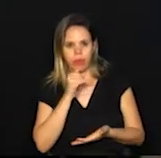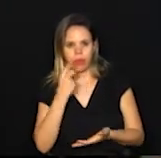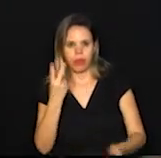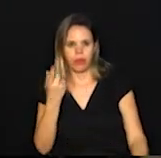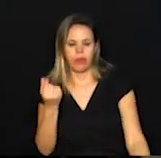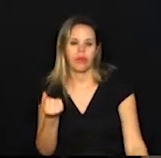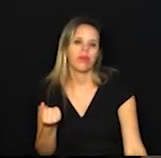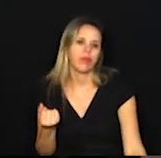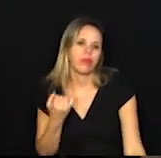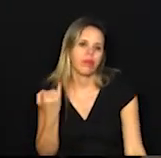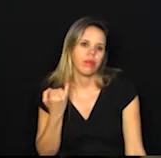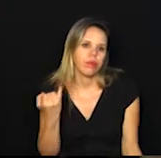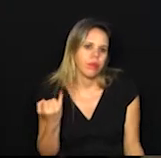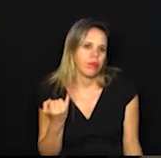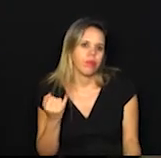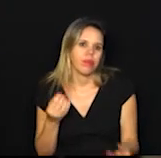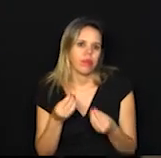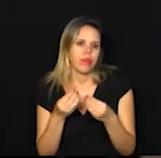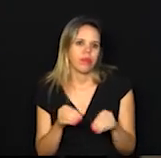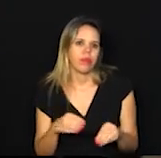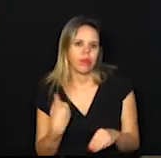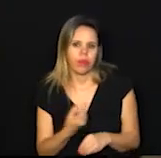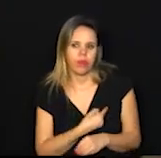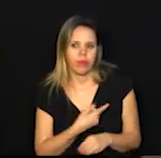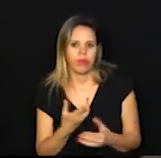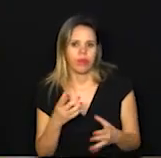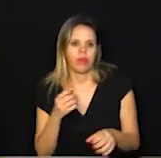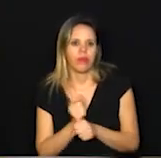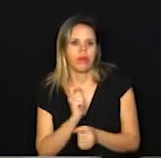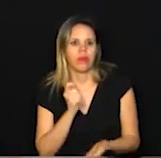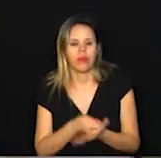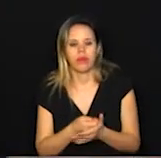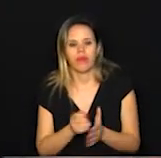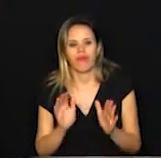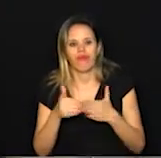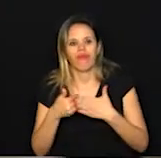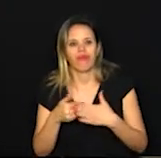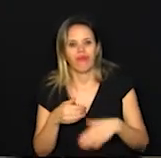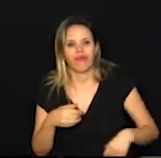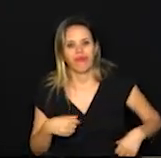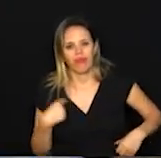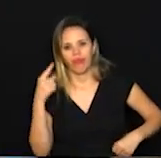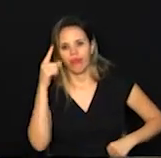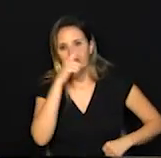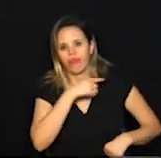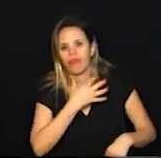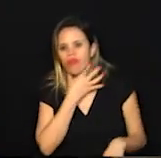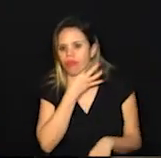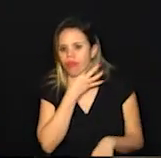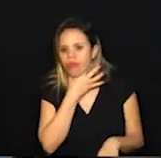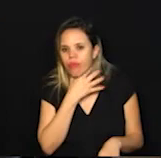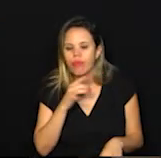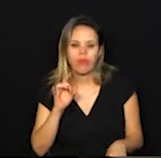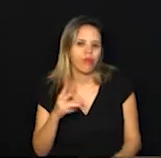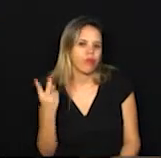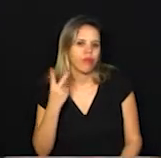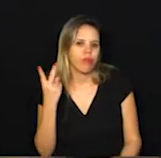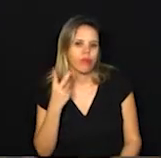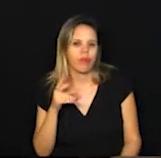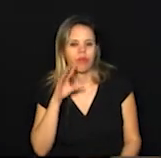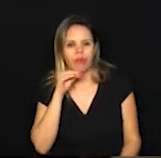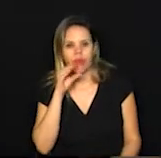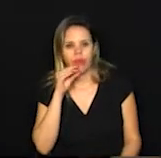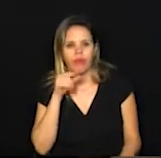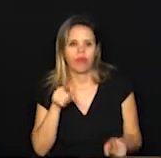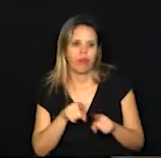valor significativo que impacta os nossos caixa. E nós fechados no momento fica muito difícil. Não é só o valor, é a mão de obra